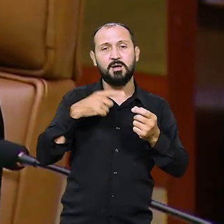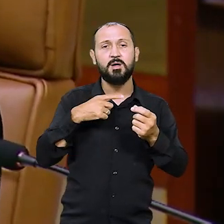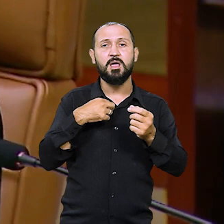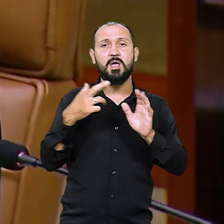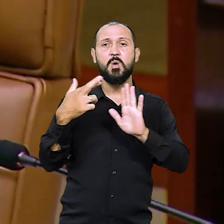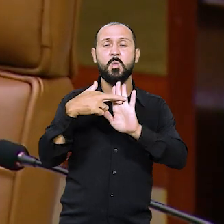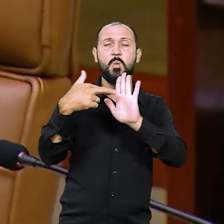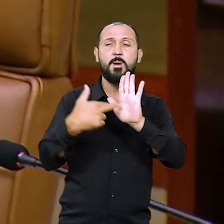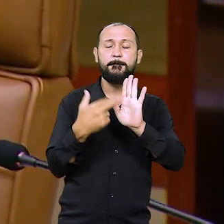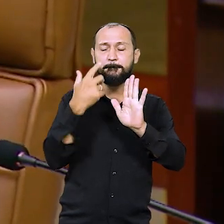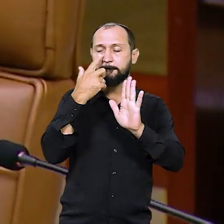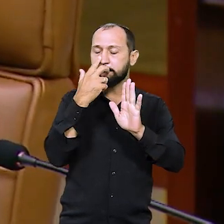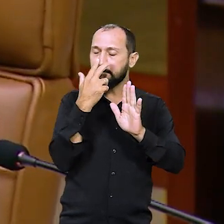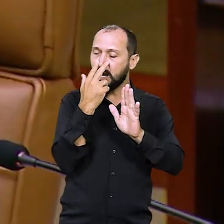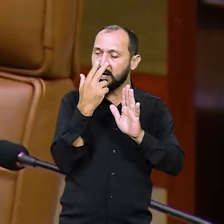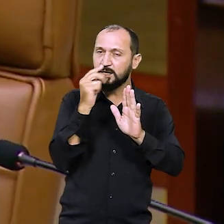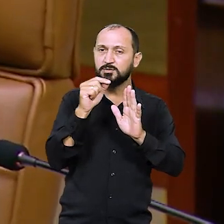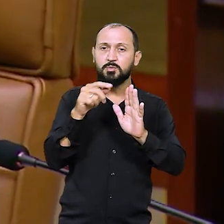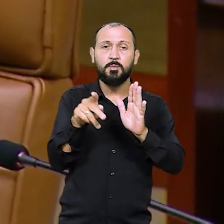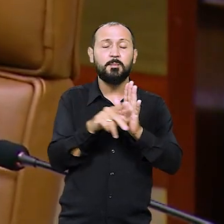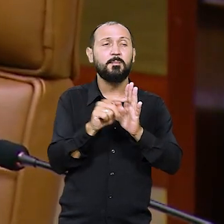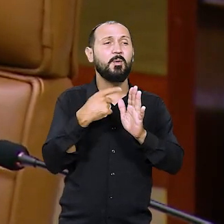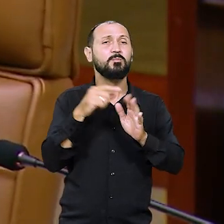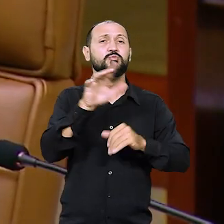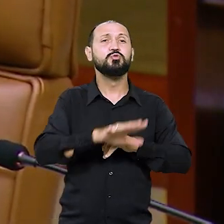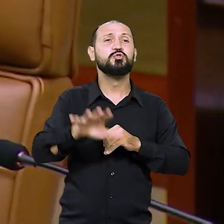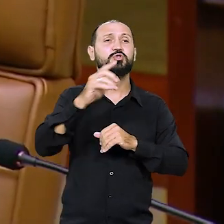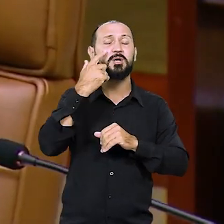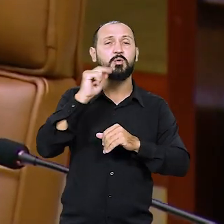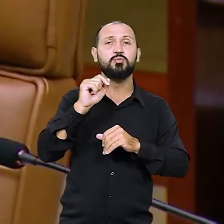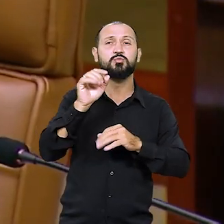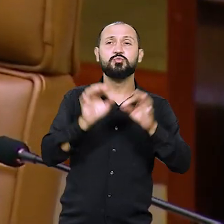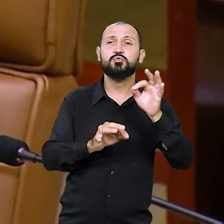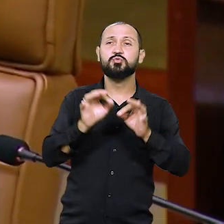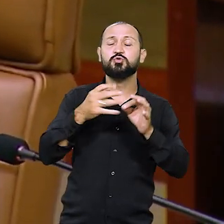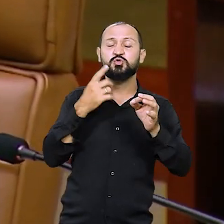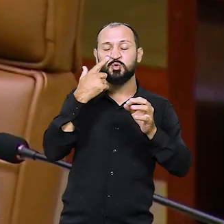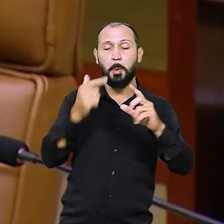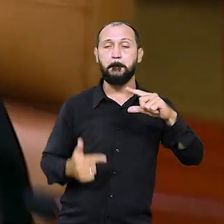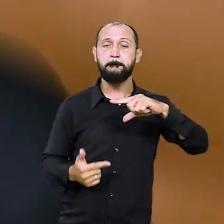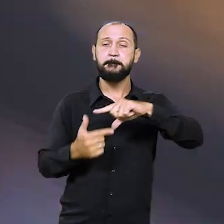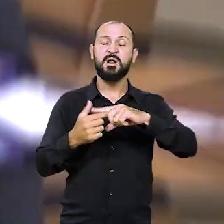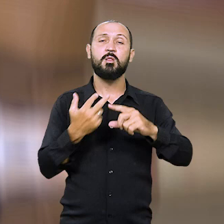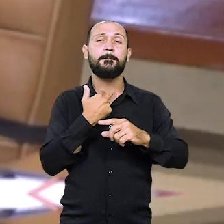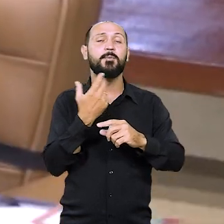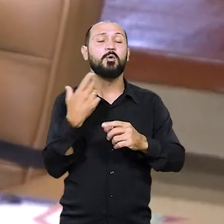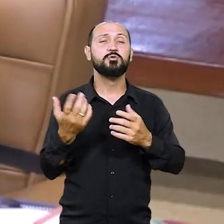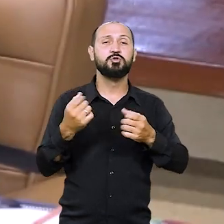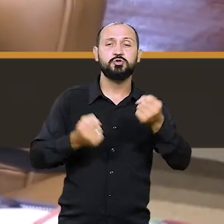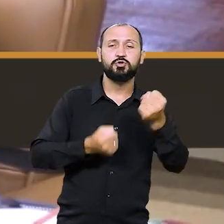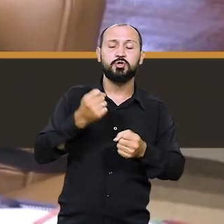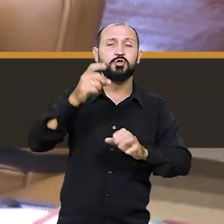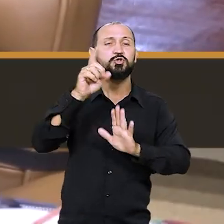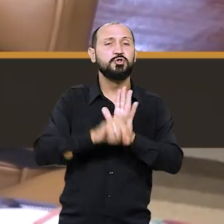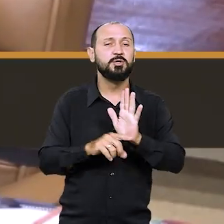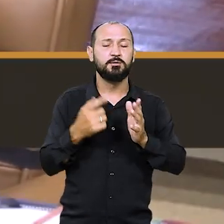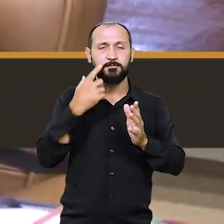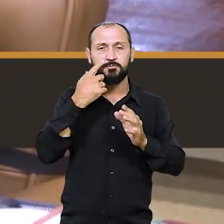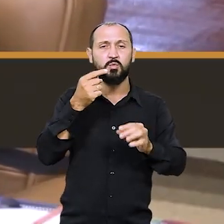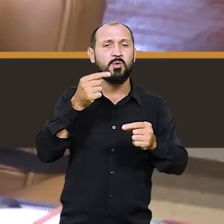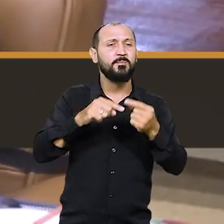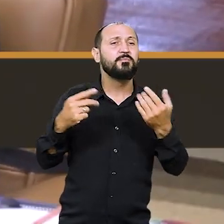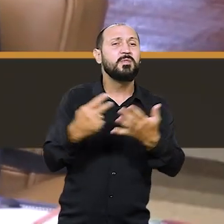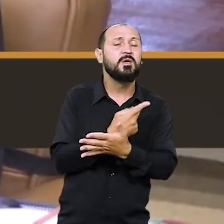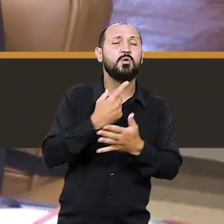declarar inconstitucional um recorte do gênero poder geral de cautela do juiz. Essa é a verdade. Suspensão do direito de dirigir,